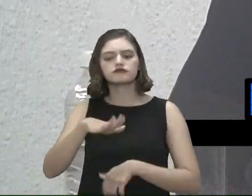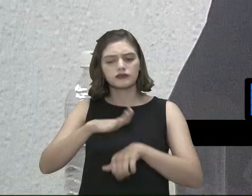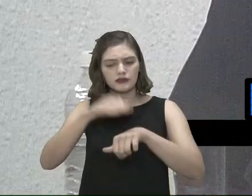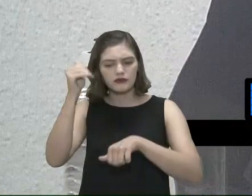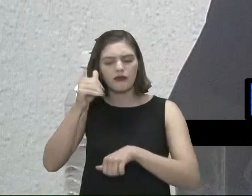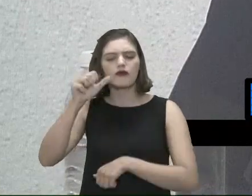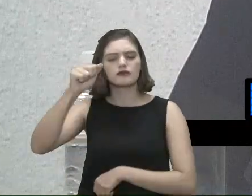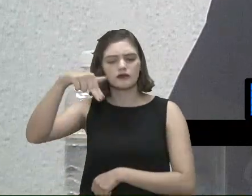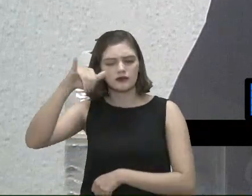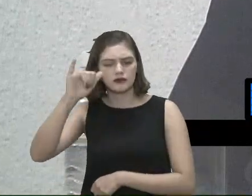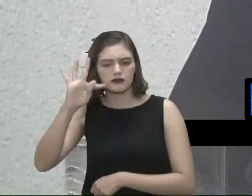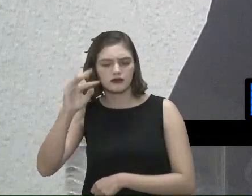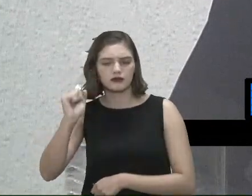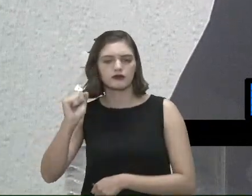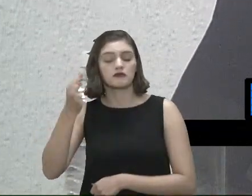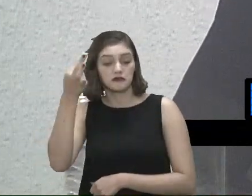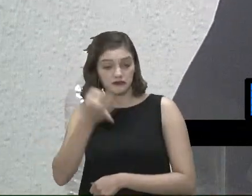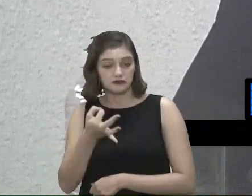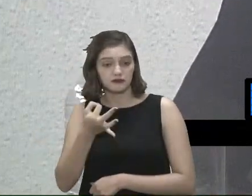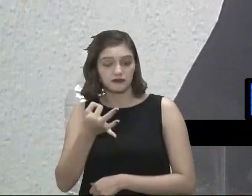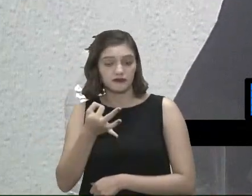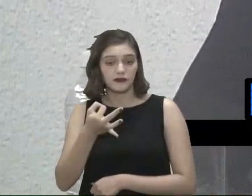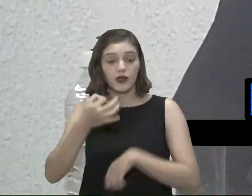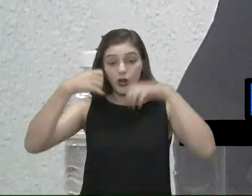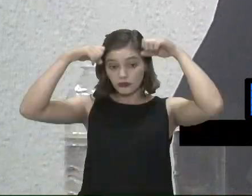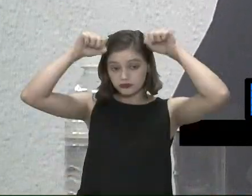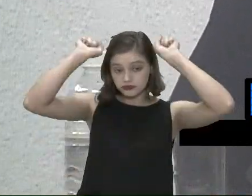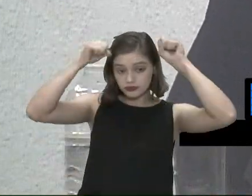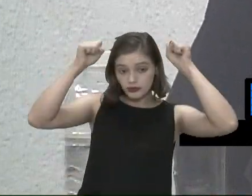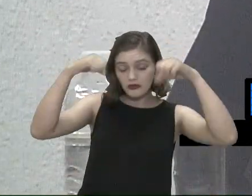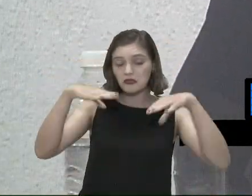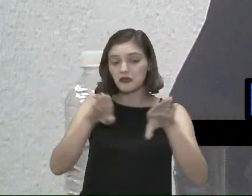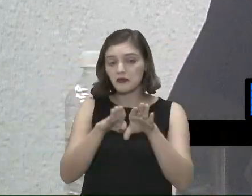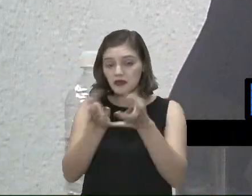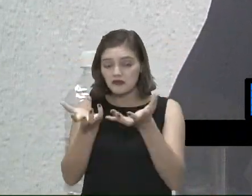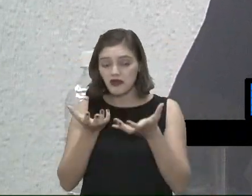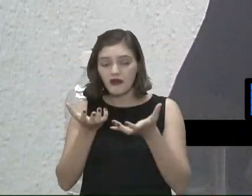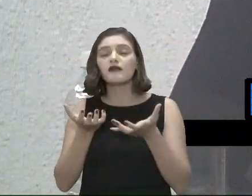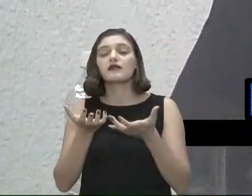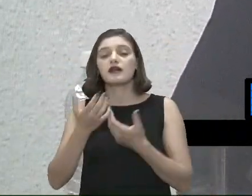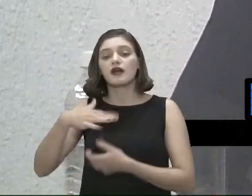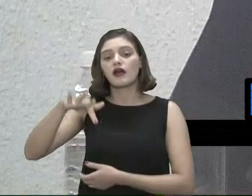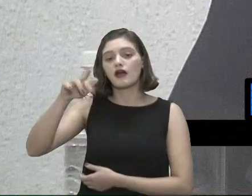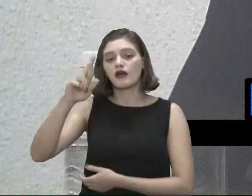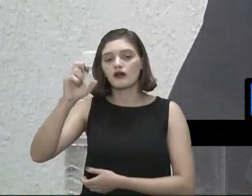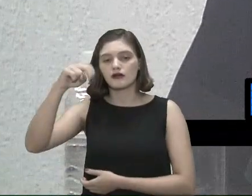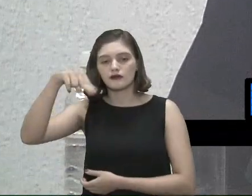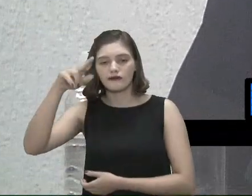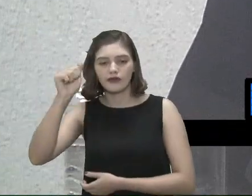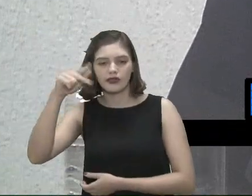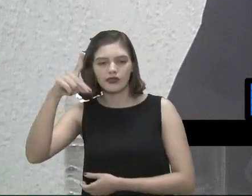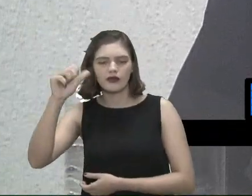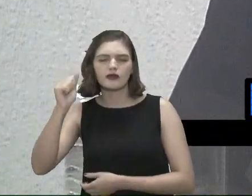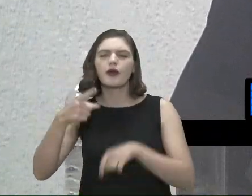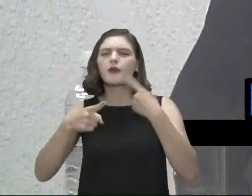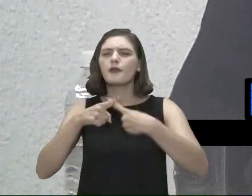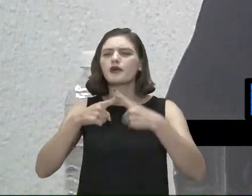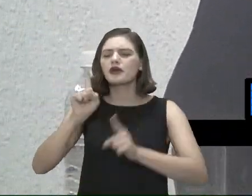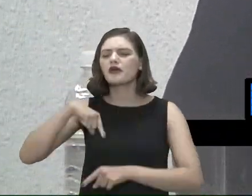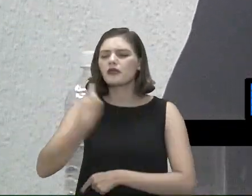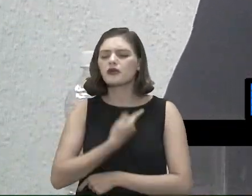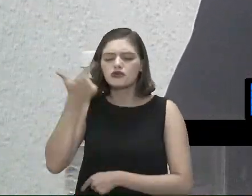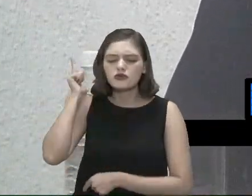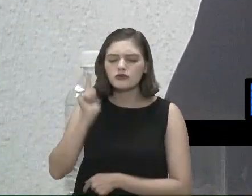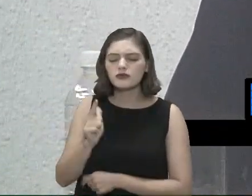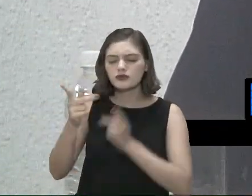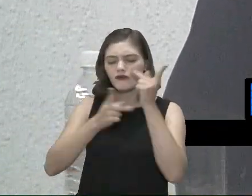Anitta, certo? A Xuxa quer ser chamada de Xuxa, a Fernanda Montenegro também. Então, por qual motivo nós conseguimos